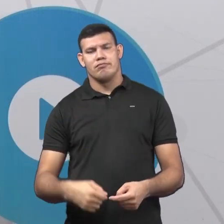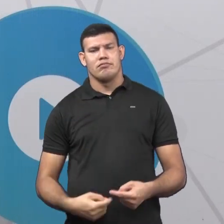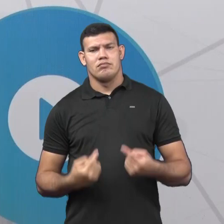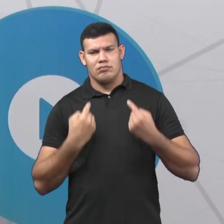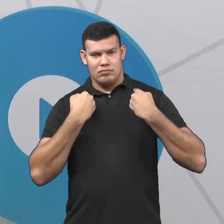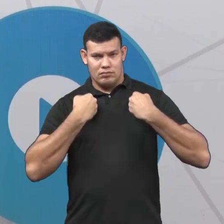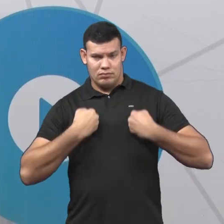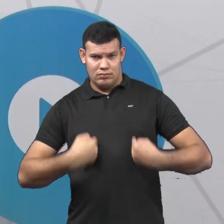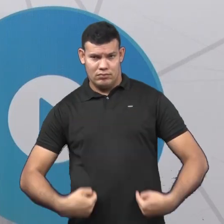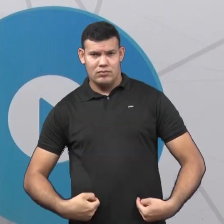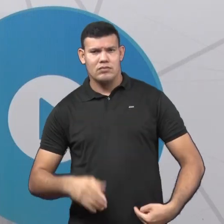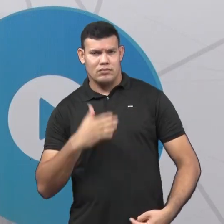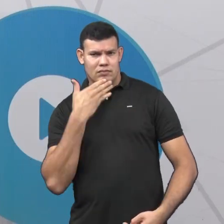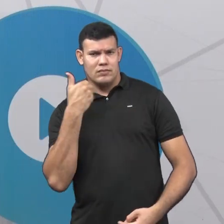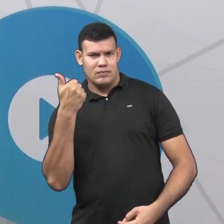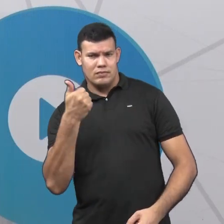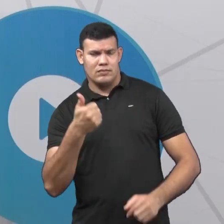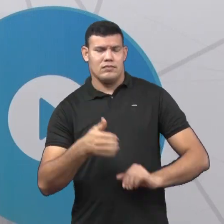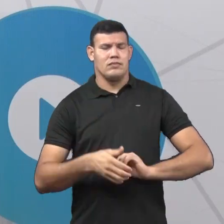combater esse vírus.